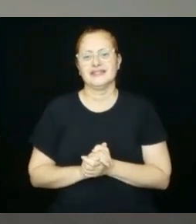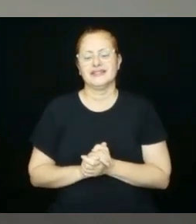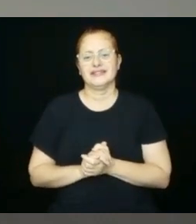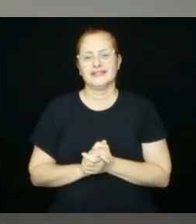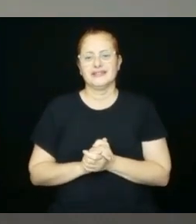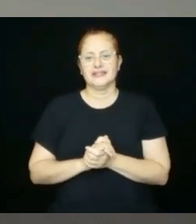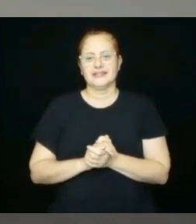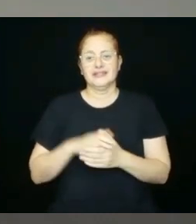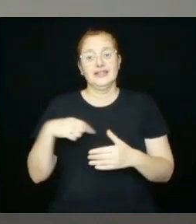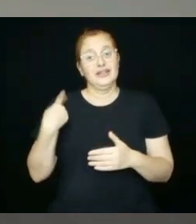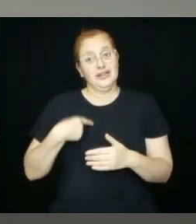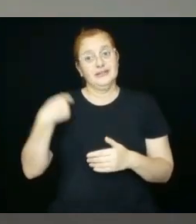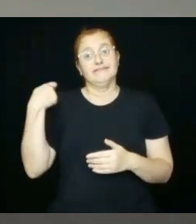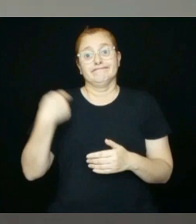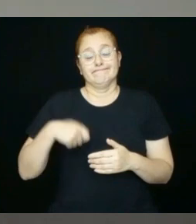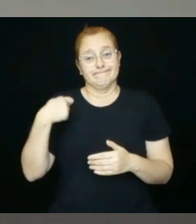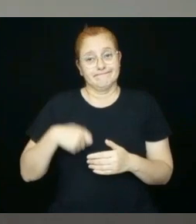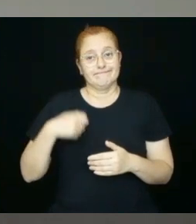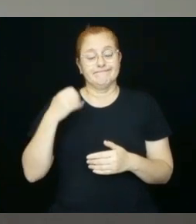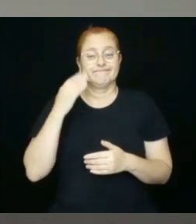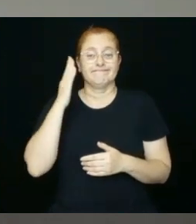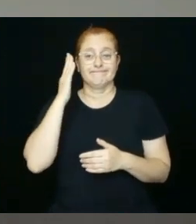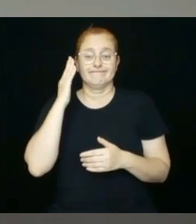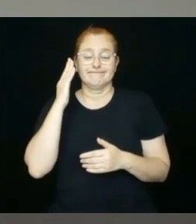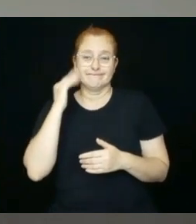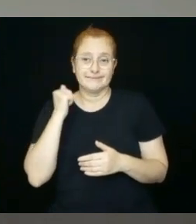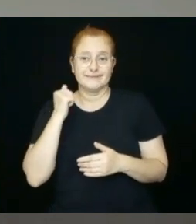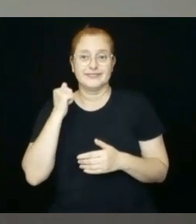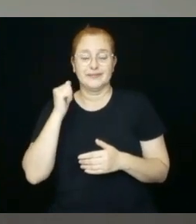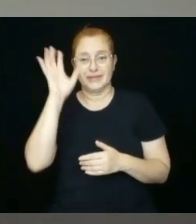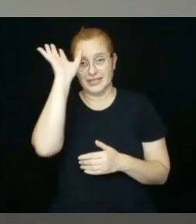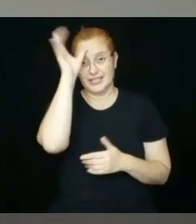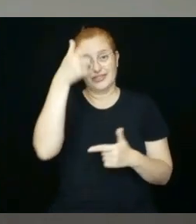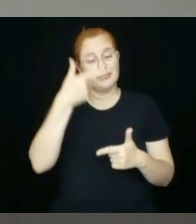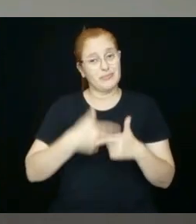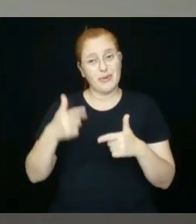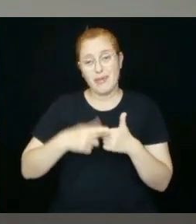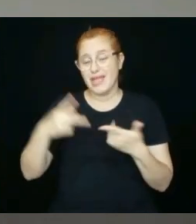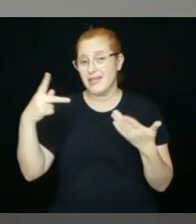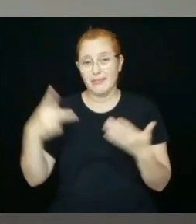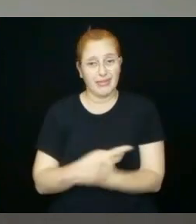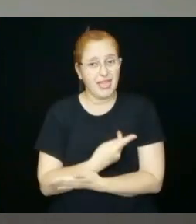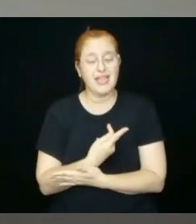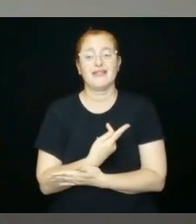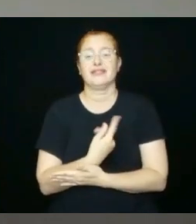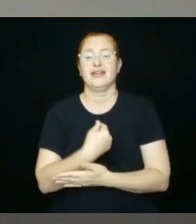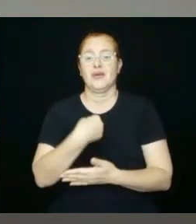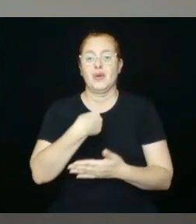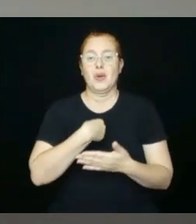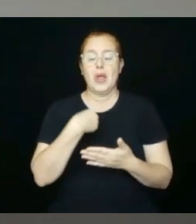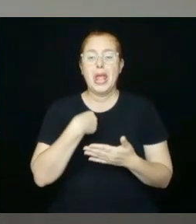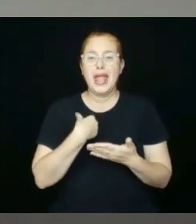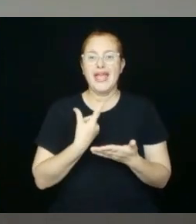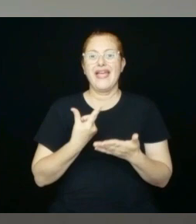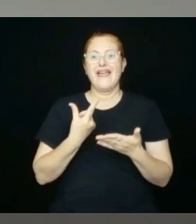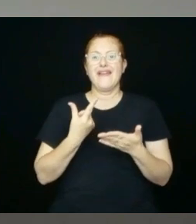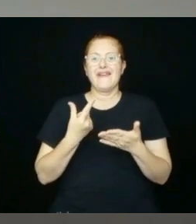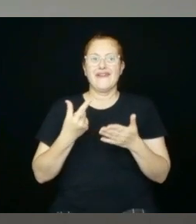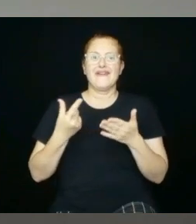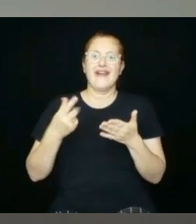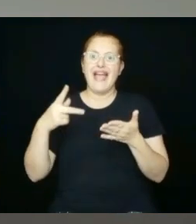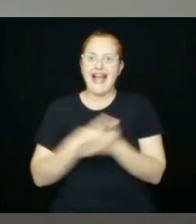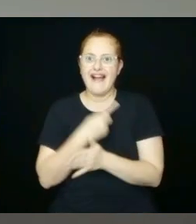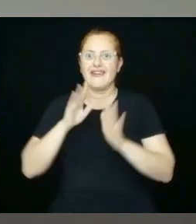a gente lida com muitos erros, assim, e então eu fiquei lidando com erros só que publicamente